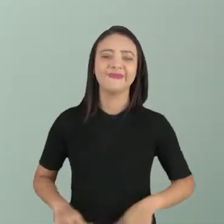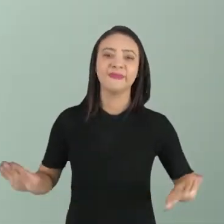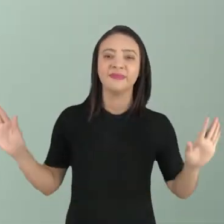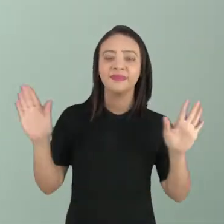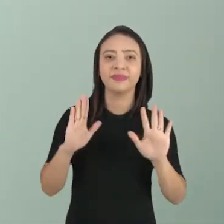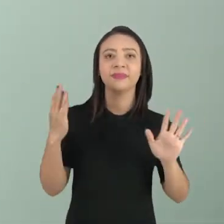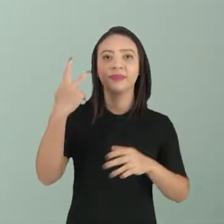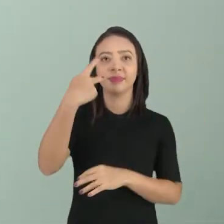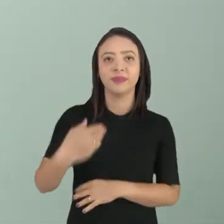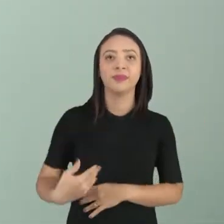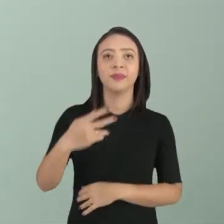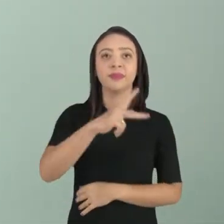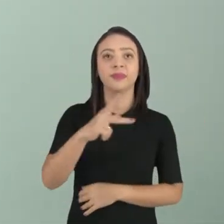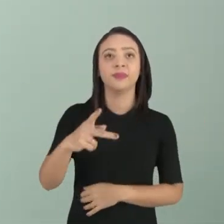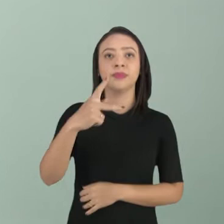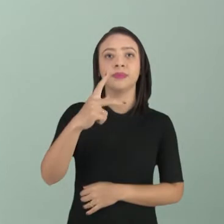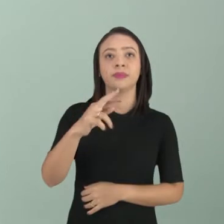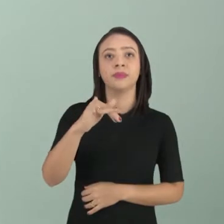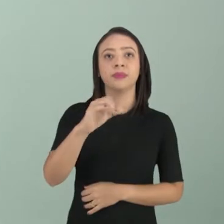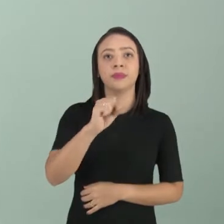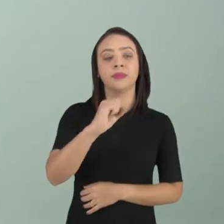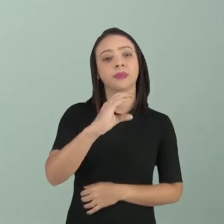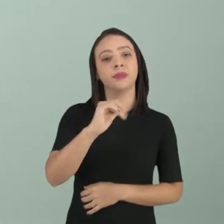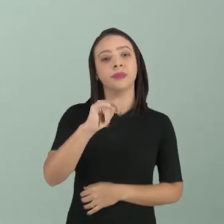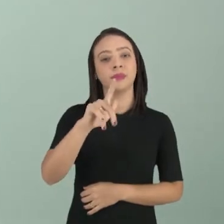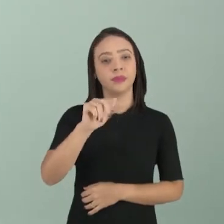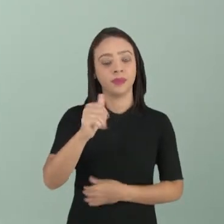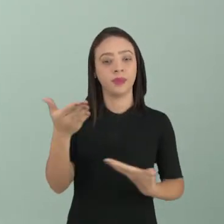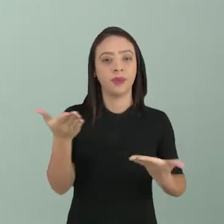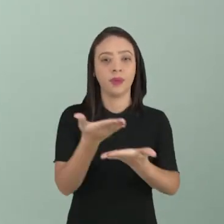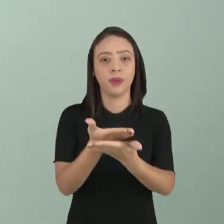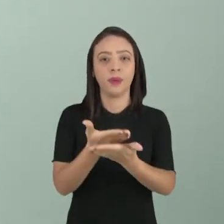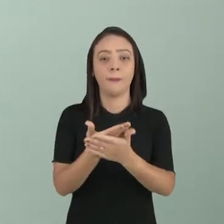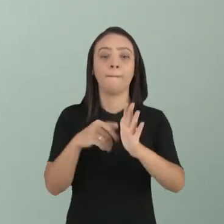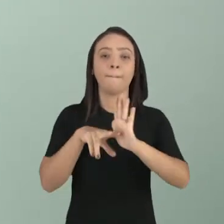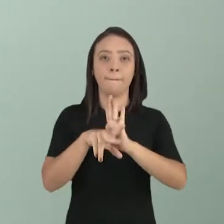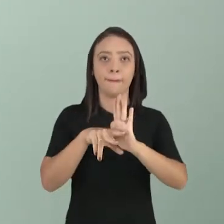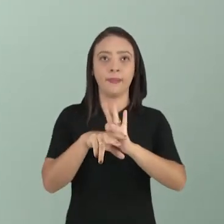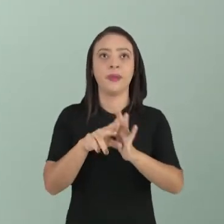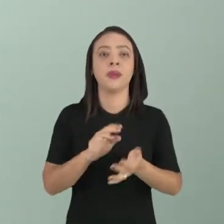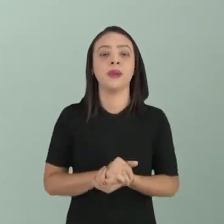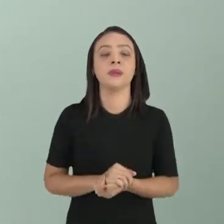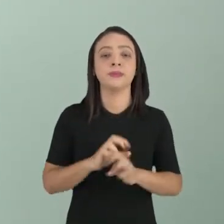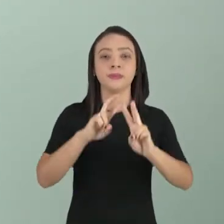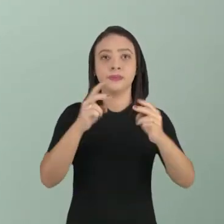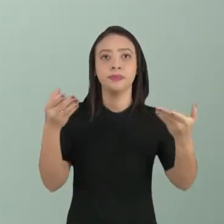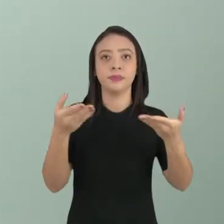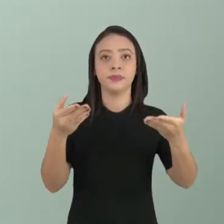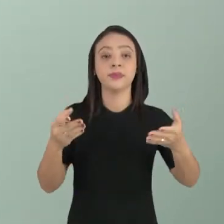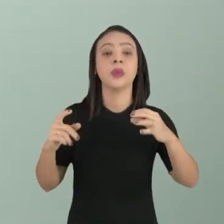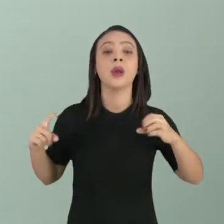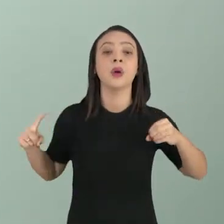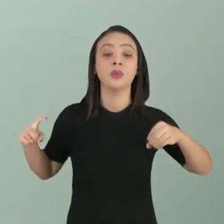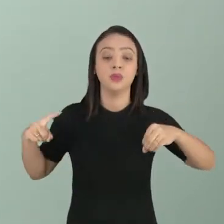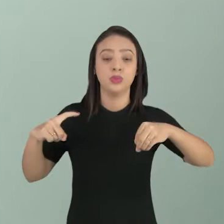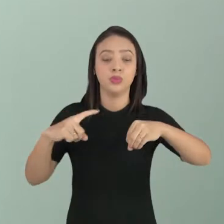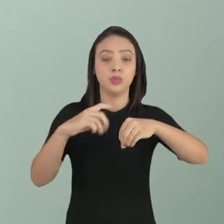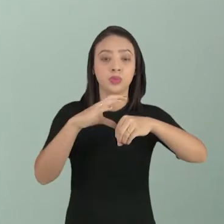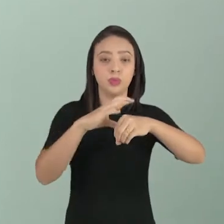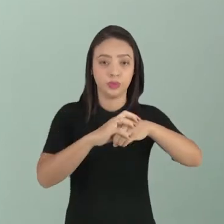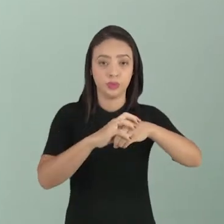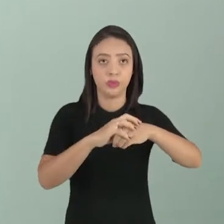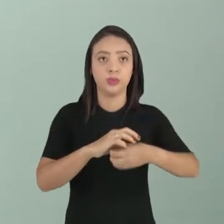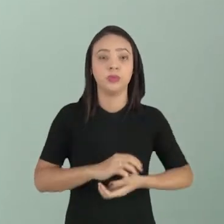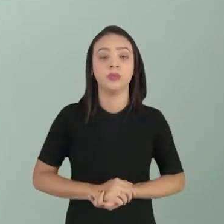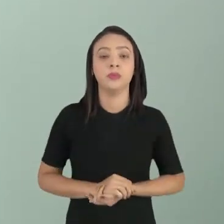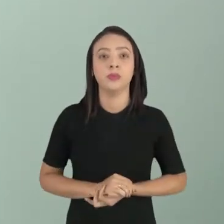Olá, eu sou a professora Priscila e hoje nós teremos mais uma aula de biologia. O nosso tema de hoje é o processo de